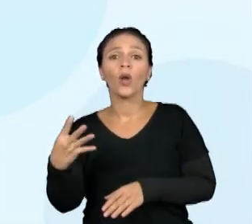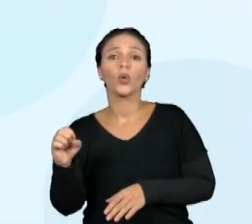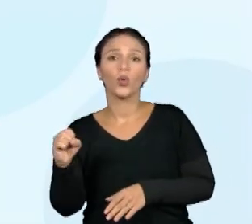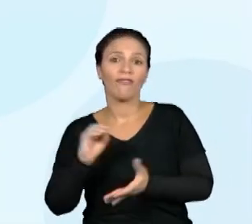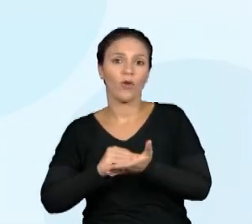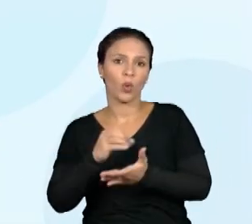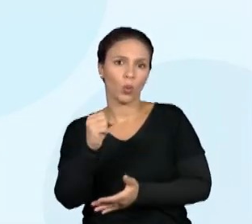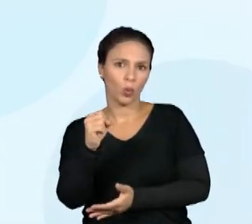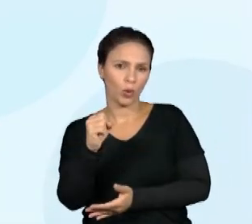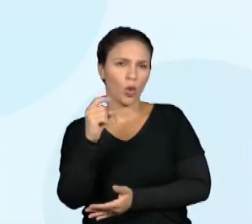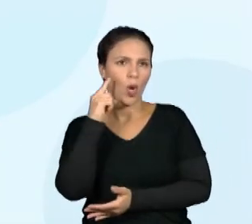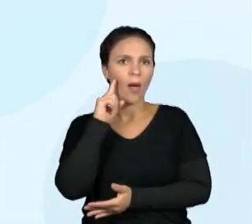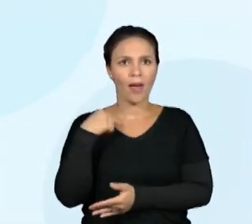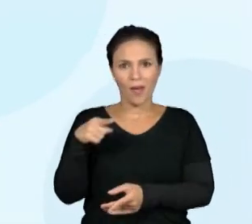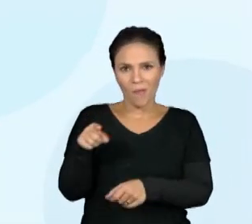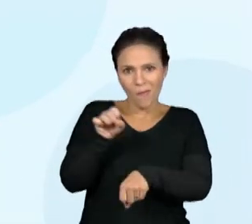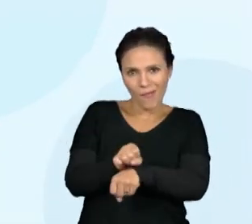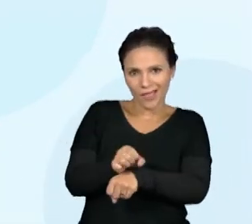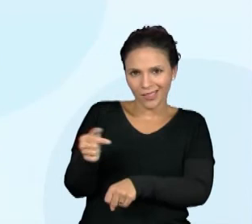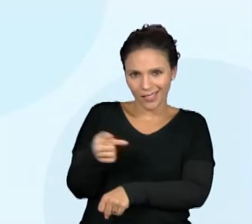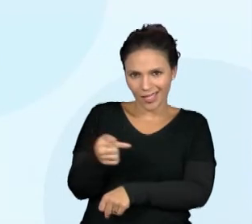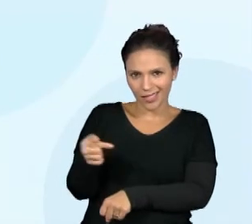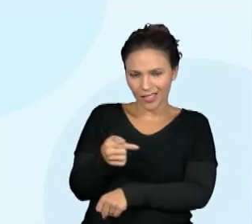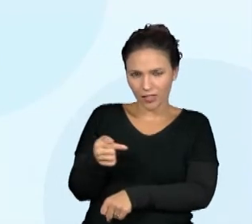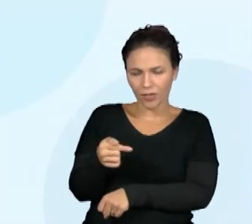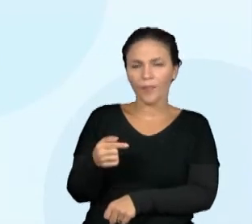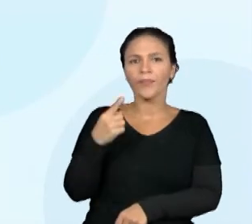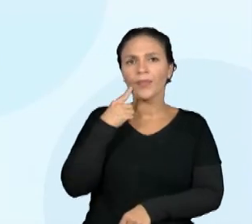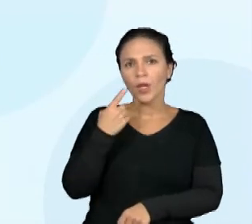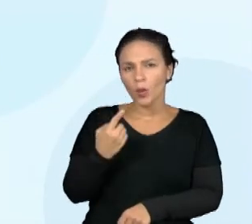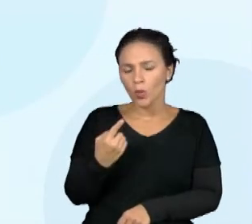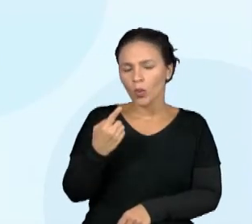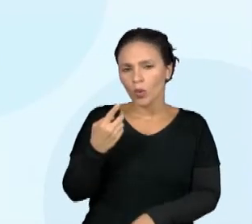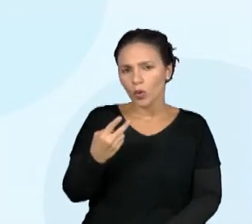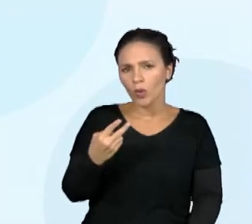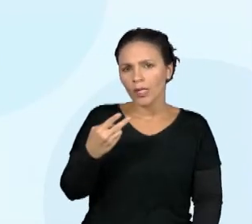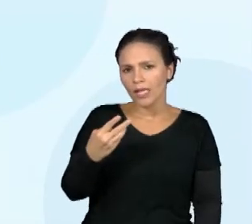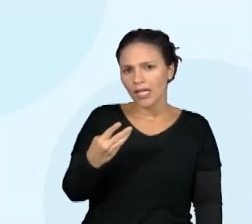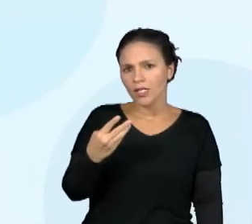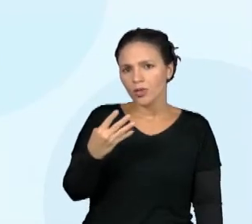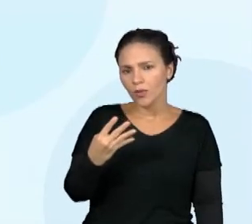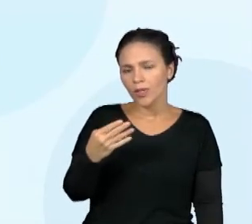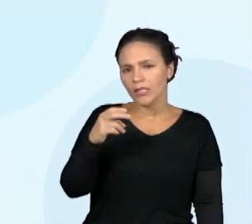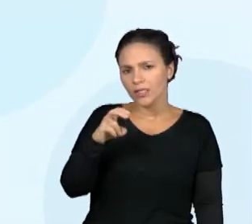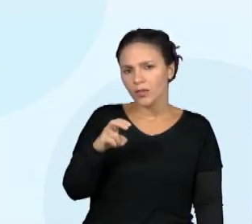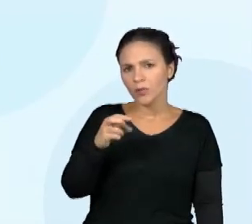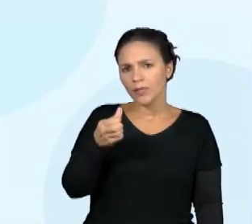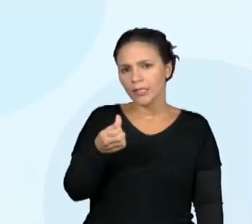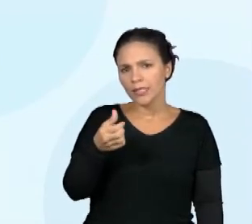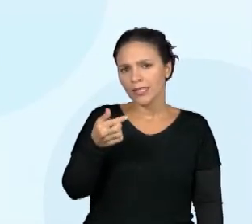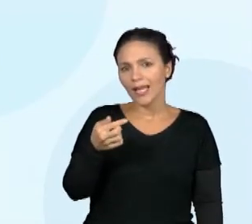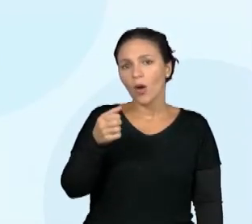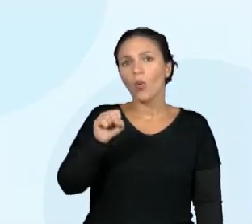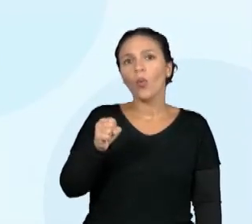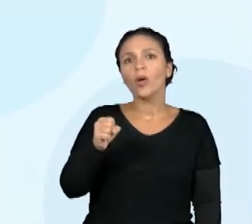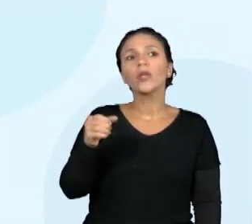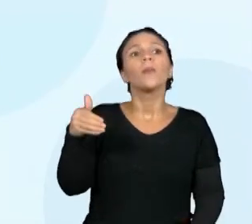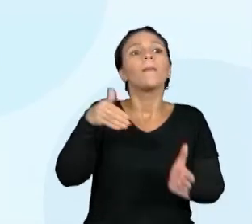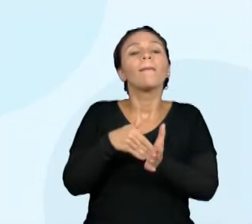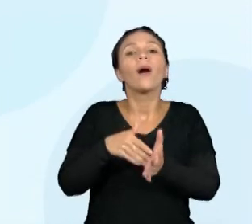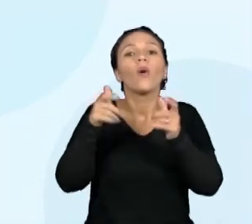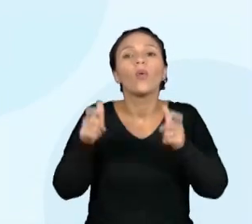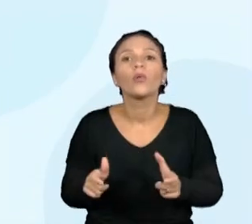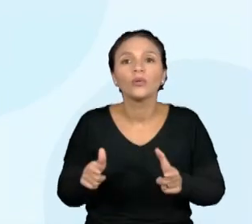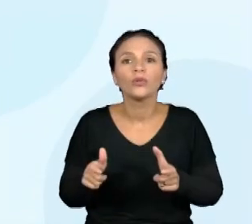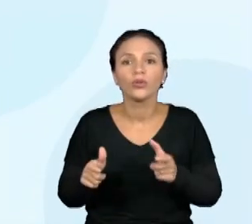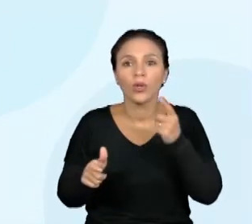aqui no 77. 1, 2, 3, 4, 5, 6, 7, 8. Olha só, vou mostrar